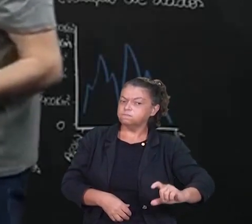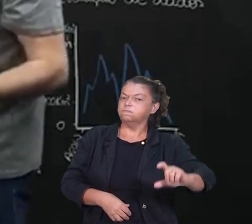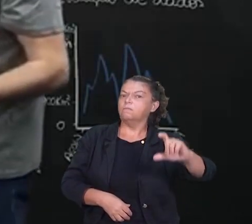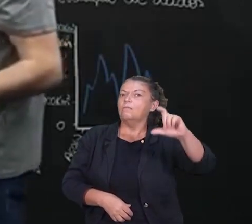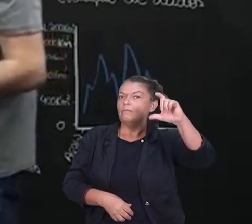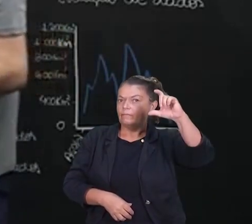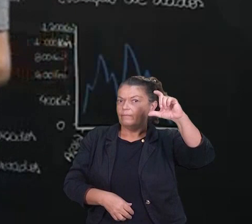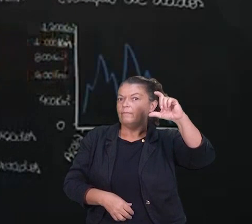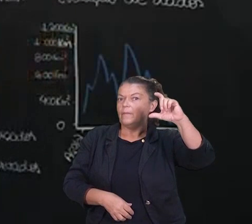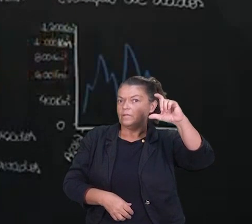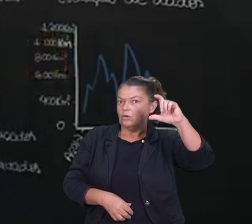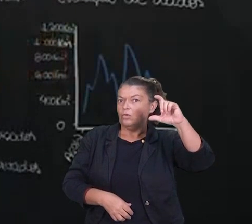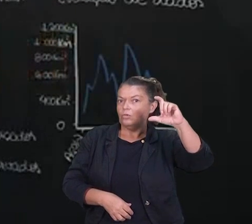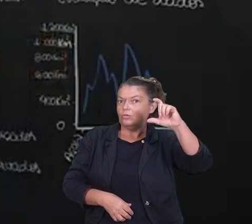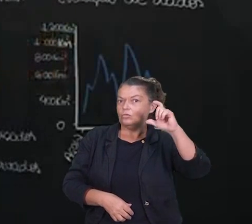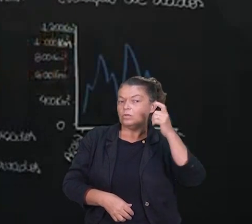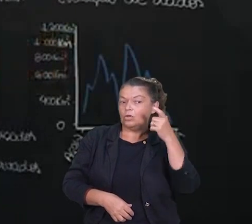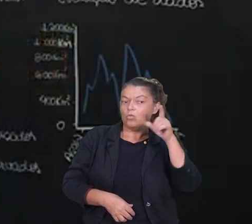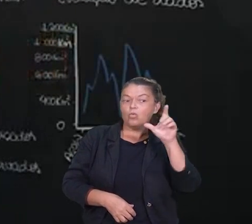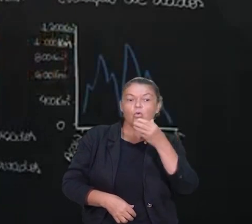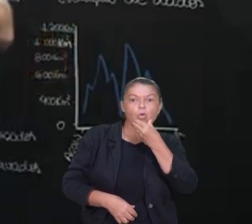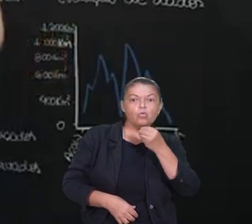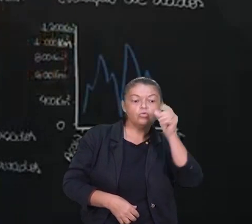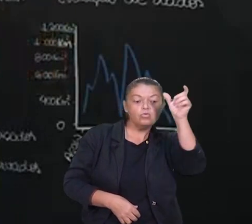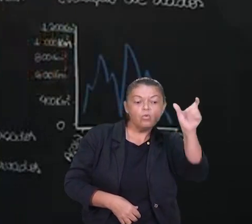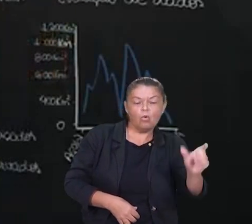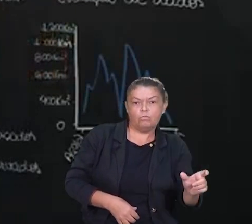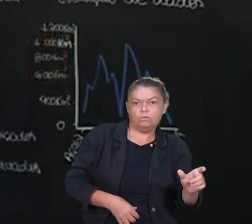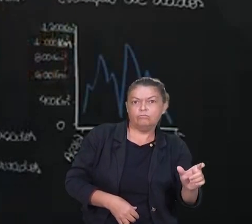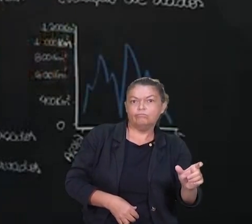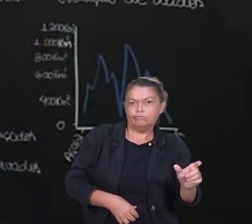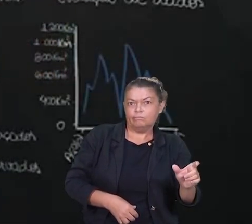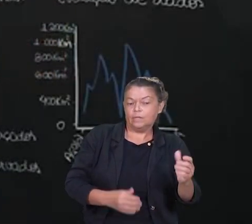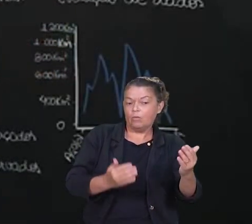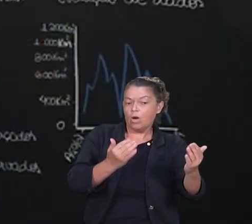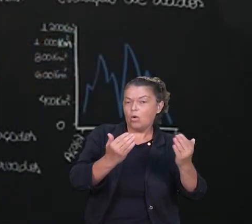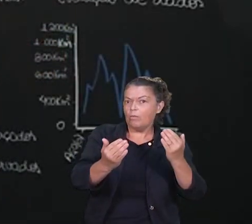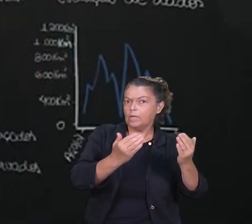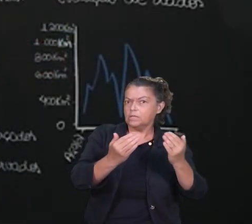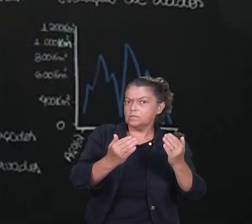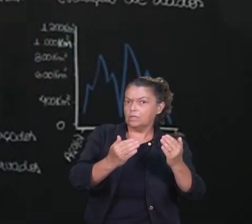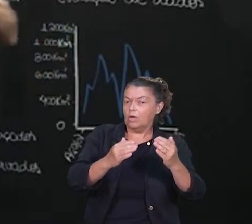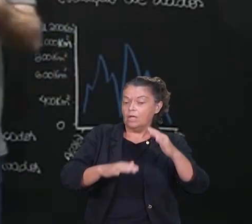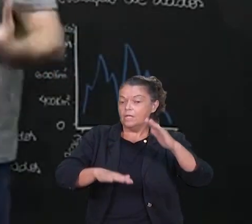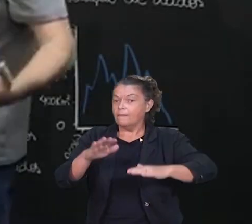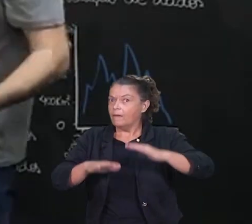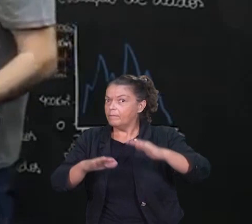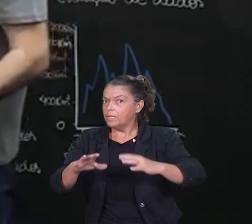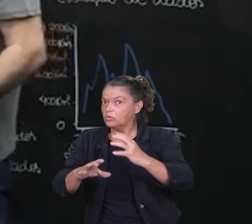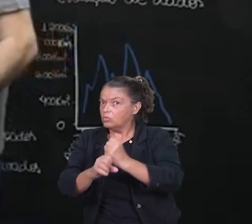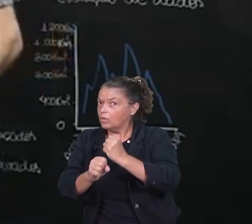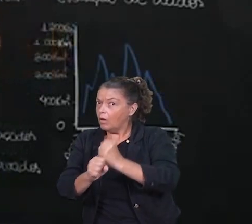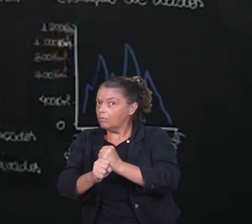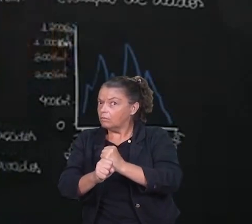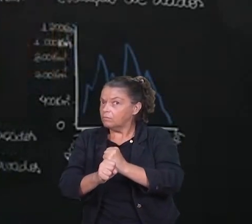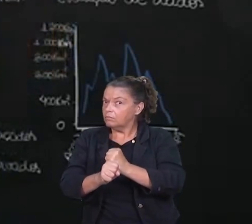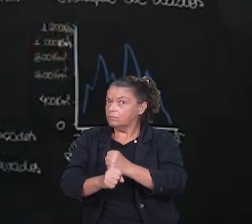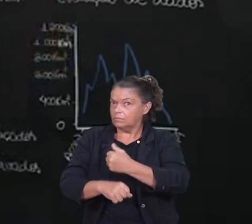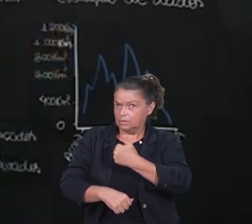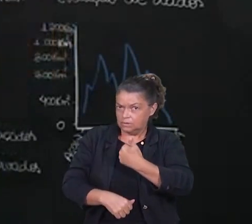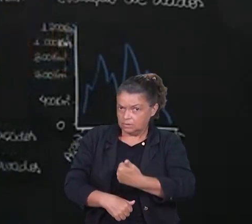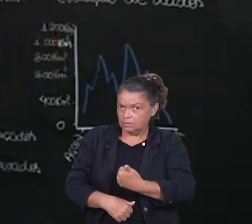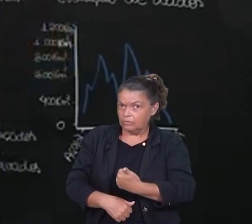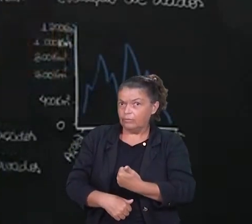que a massa do André, ou menor, tanto faz ali, depende do cálculo que você vai fazer. Essa é a ideia das